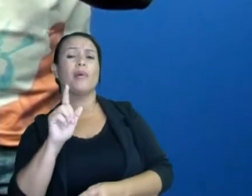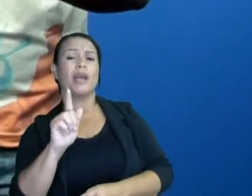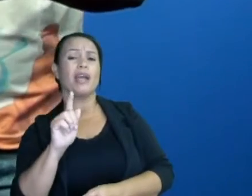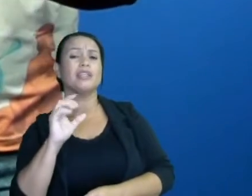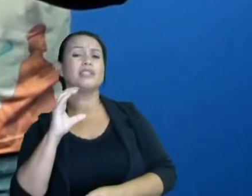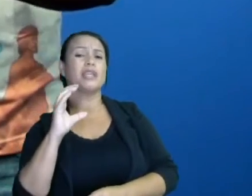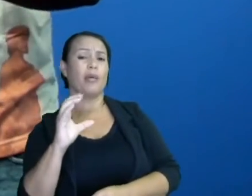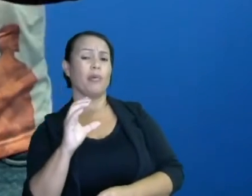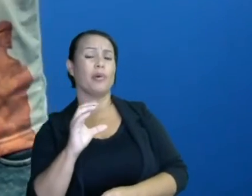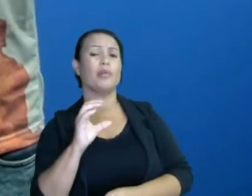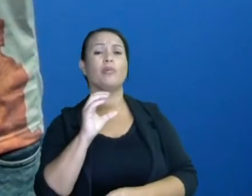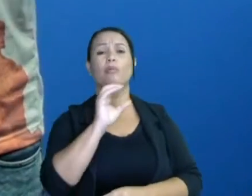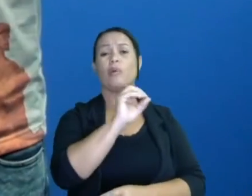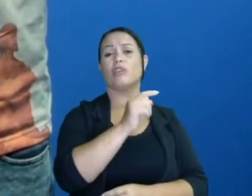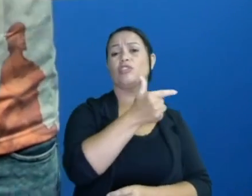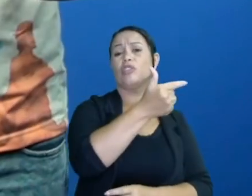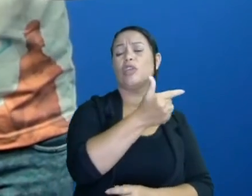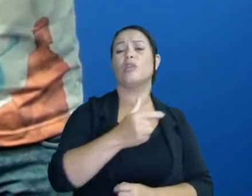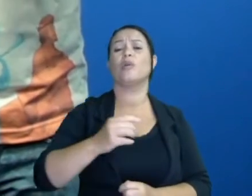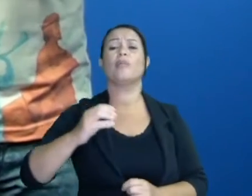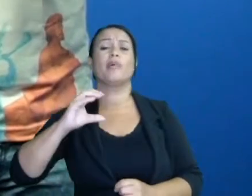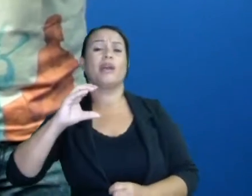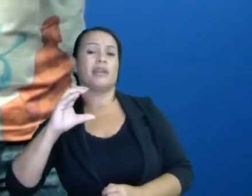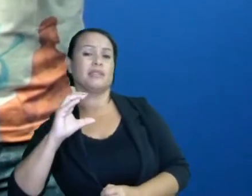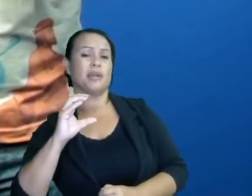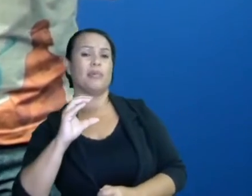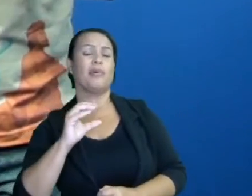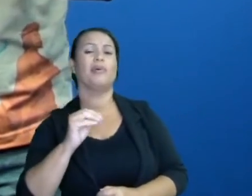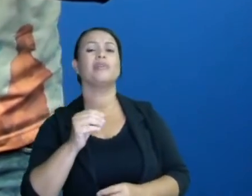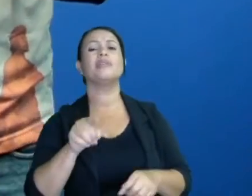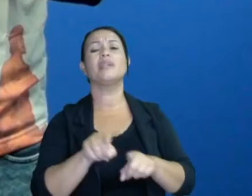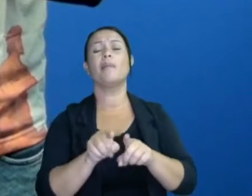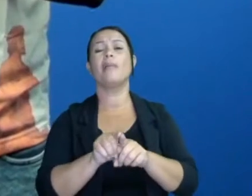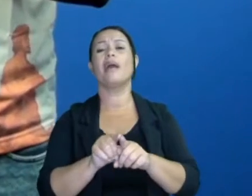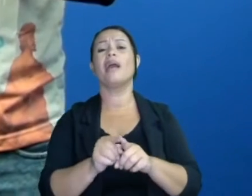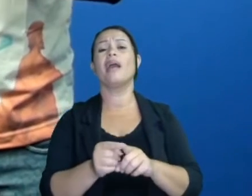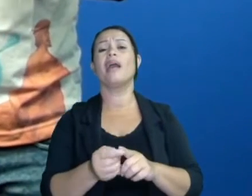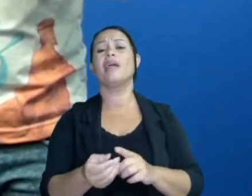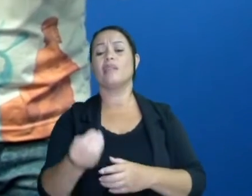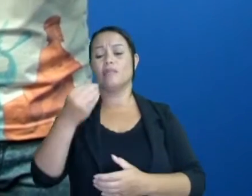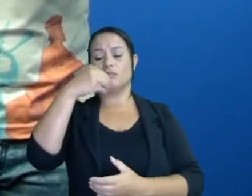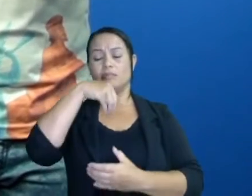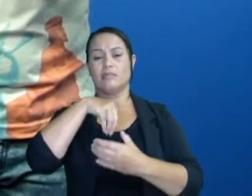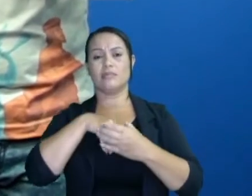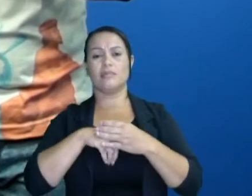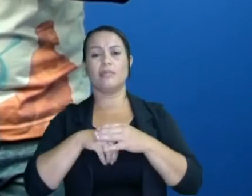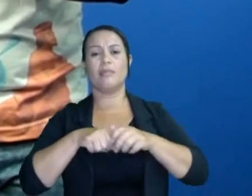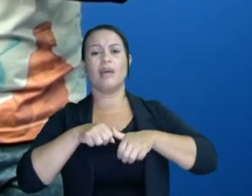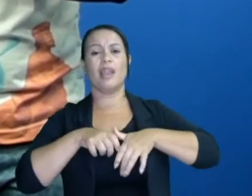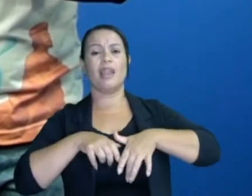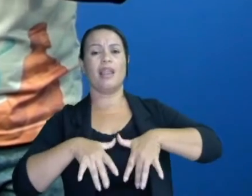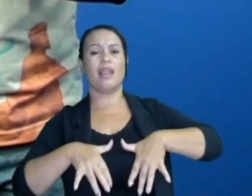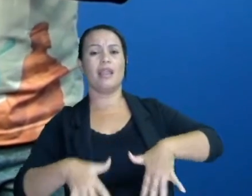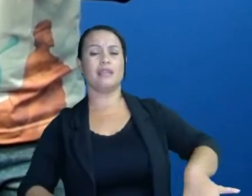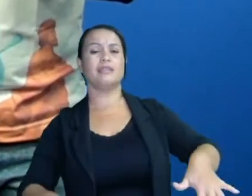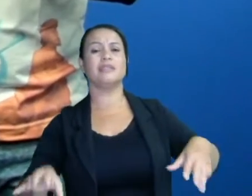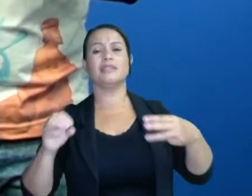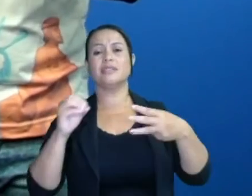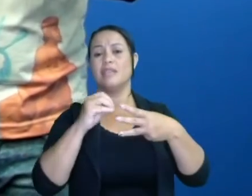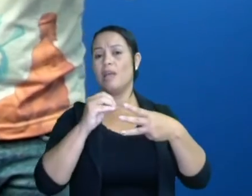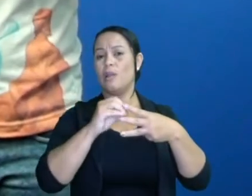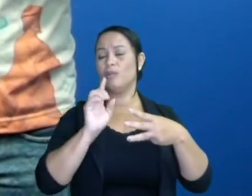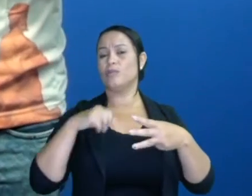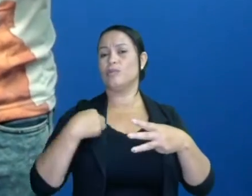um oxigênio e segue para levando esse oxigênio para os nossos órgãos, para todas as demais células do nosso corpo.